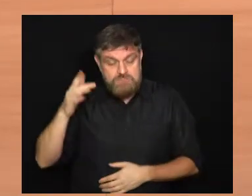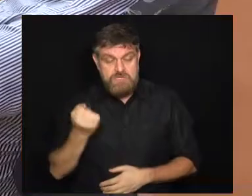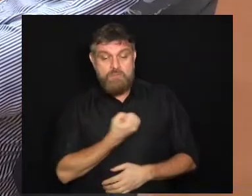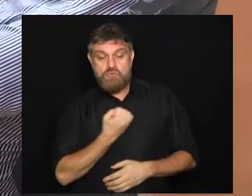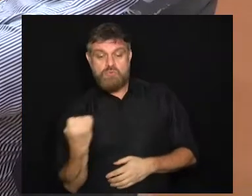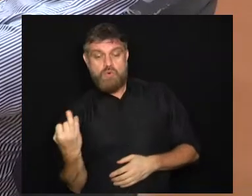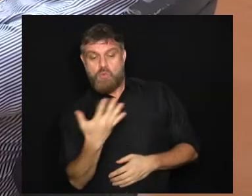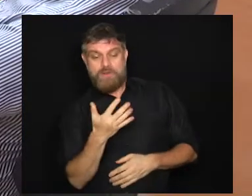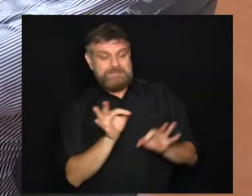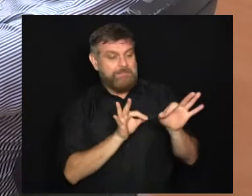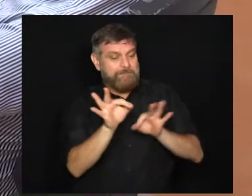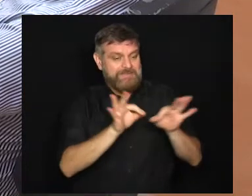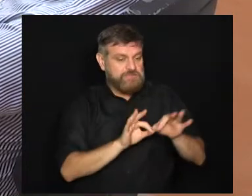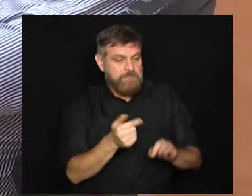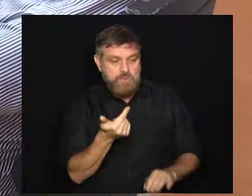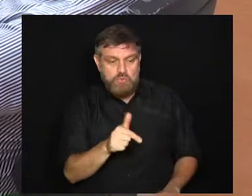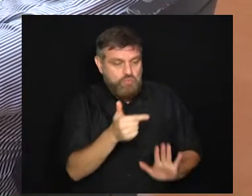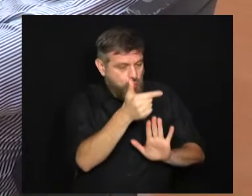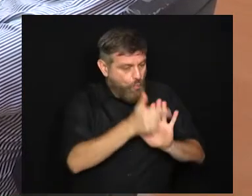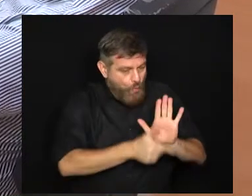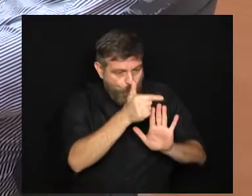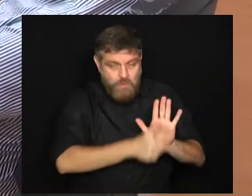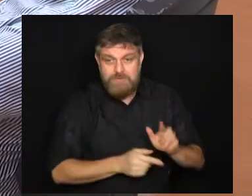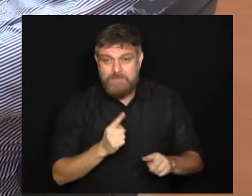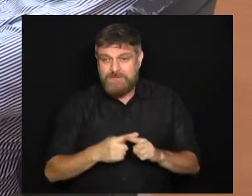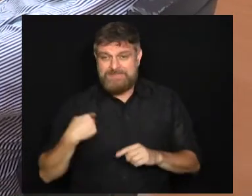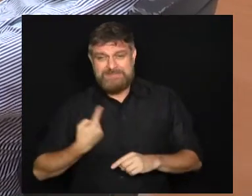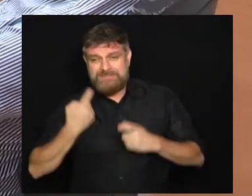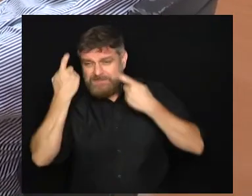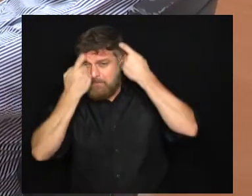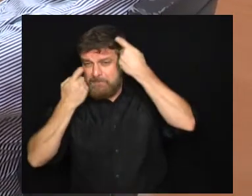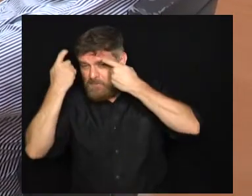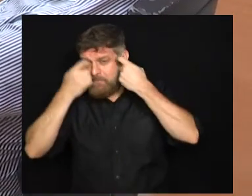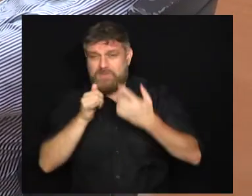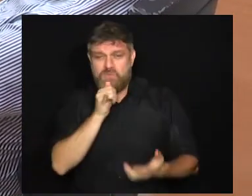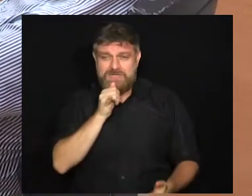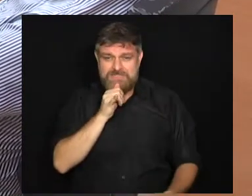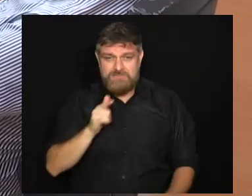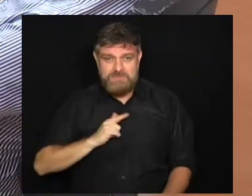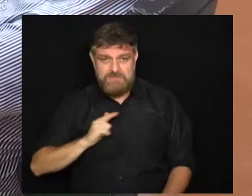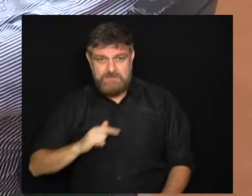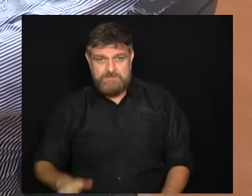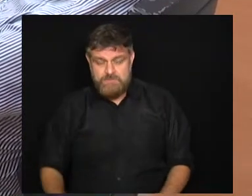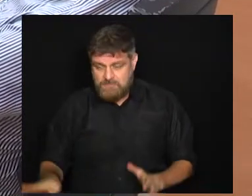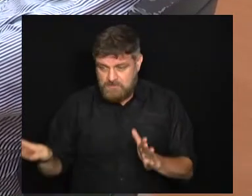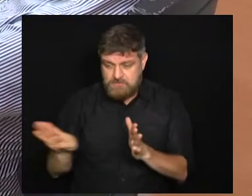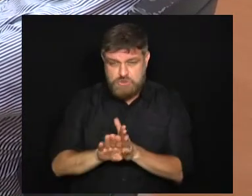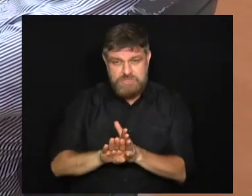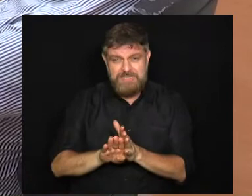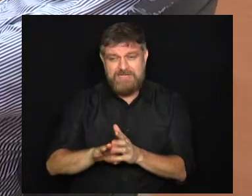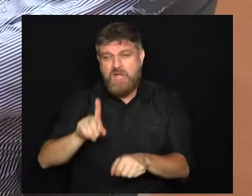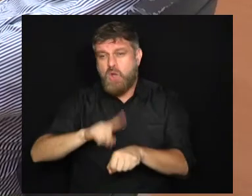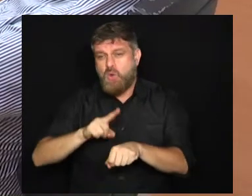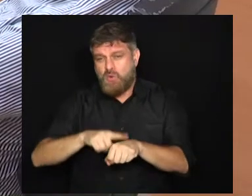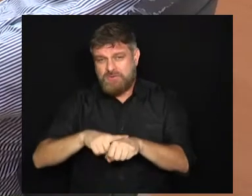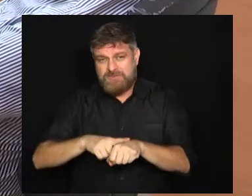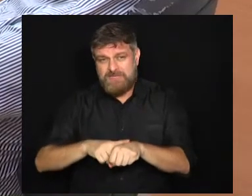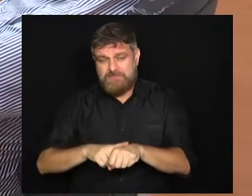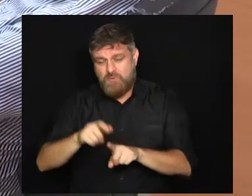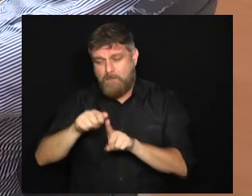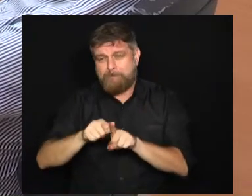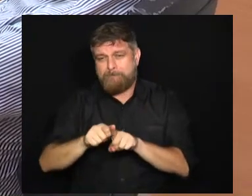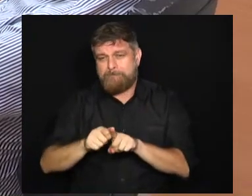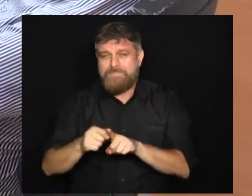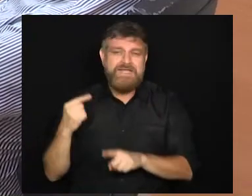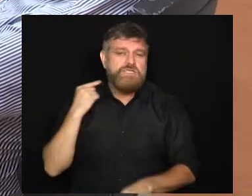um planejamento específico. Eu digo isso porque a gente sempre se preocupa, porque, por exemplo, quando chega a sazonalidade lá, né, mês de